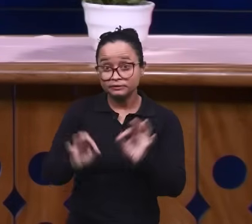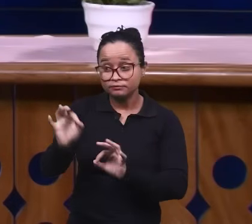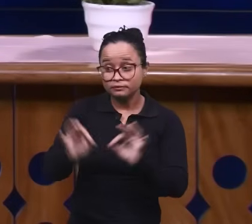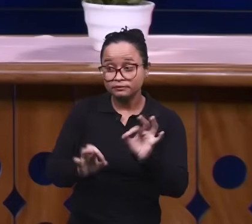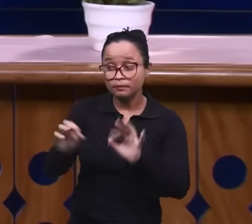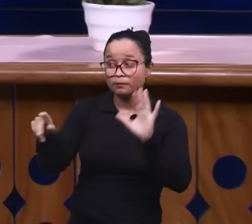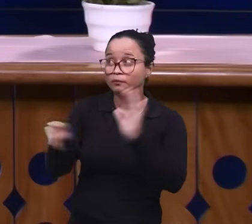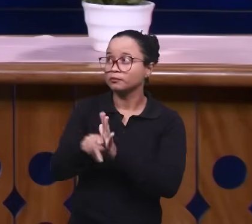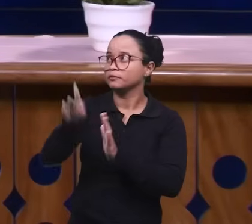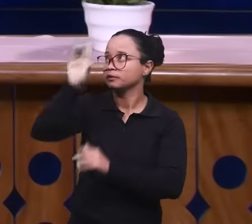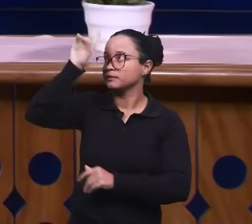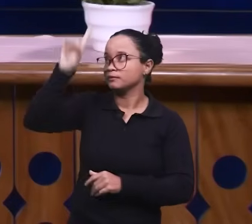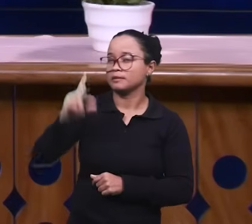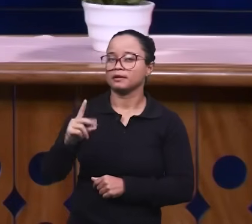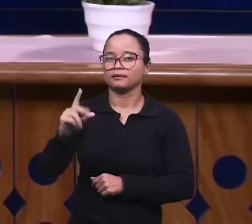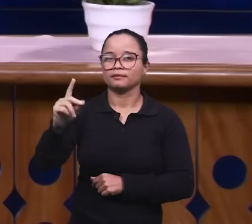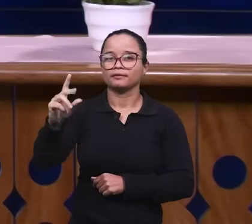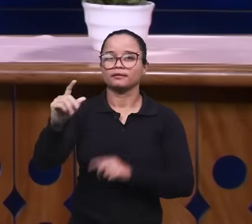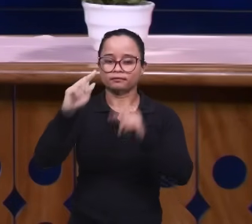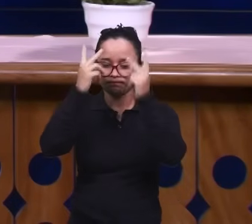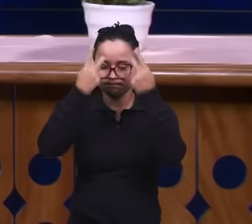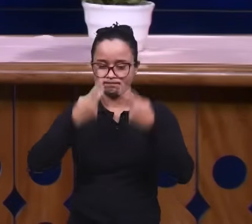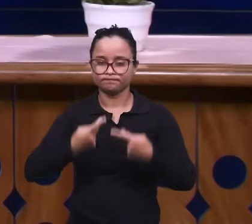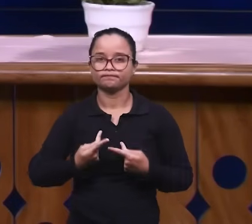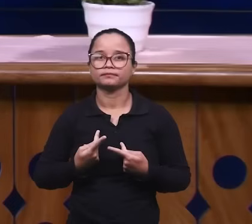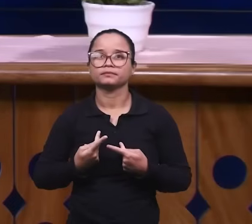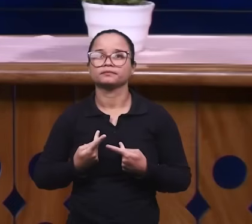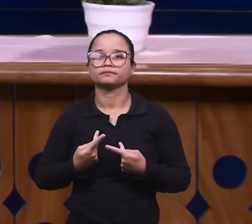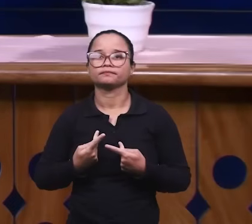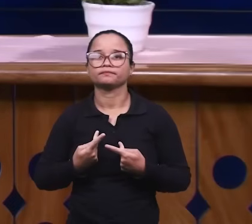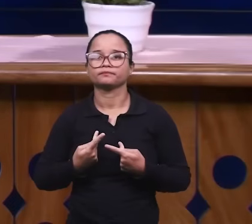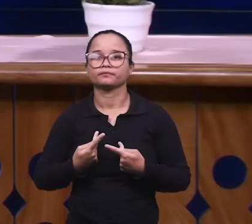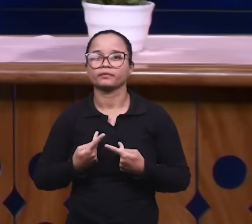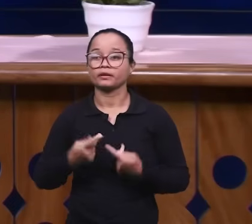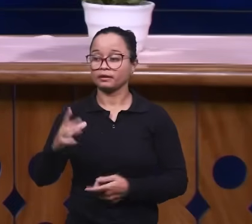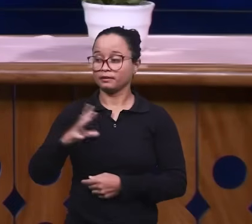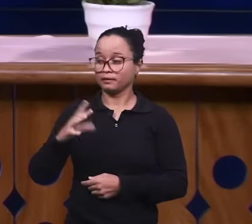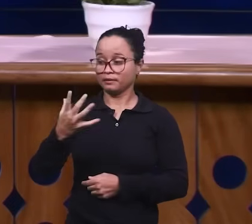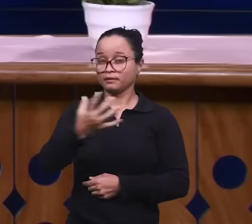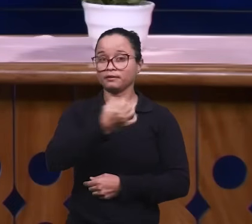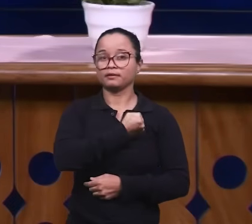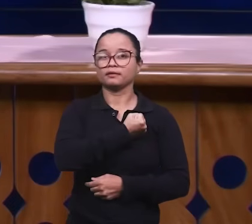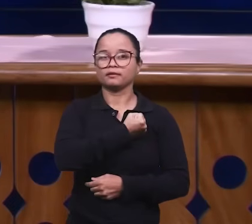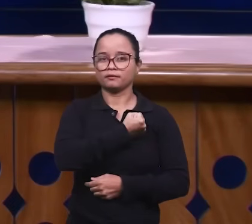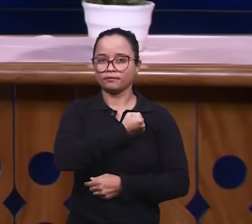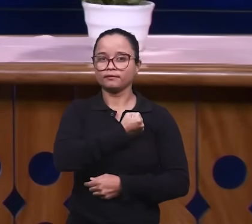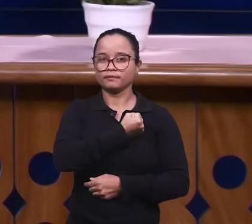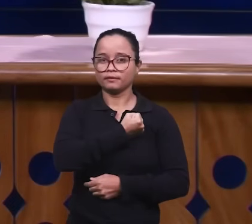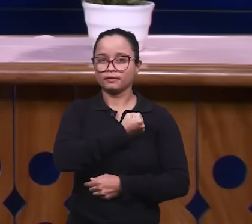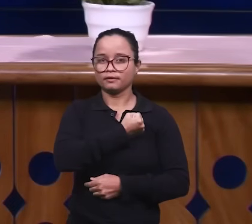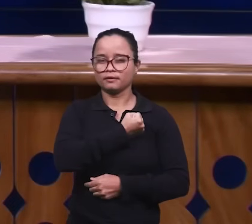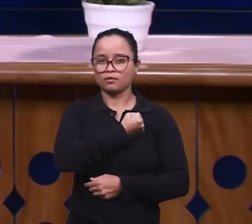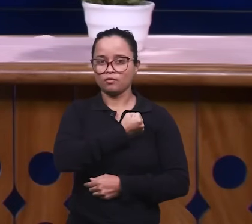Deus para a eternidade do homem. E a salvação é algo muito grande.